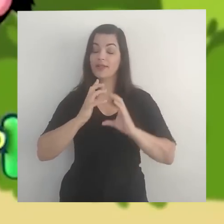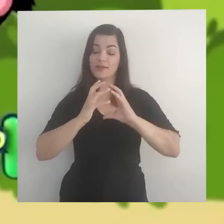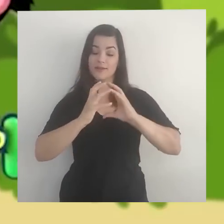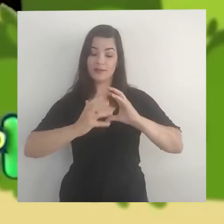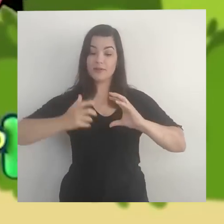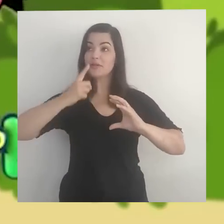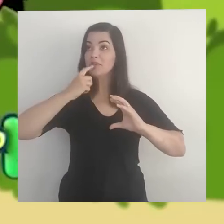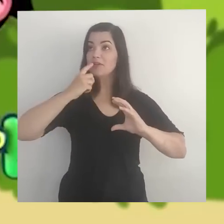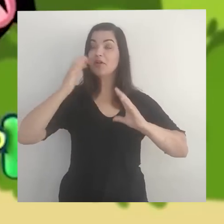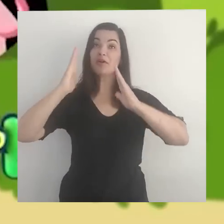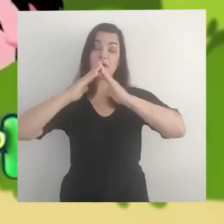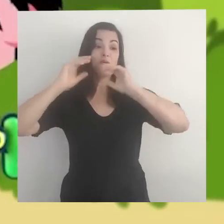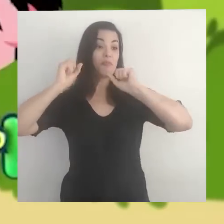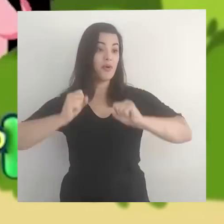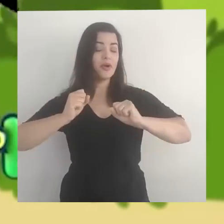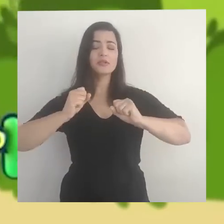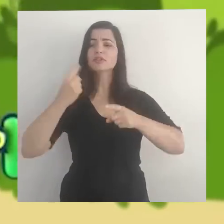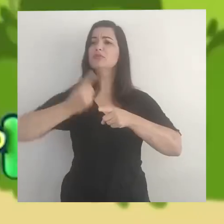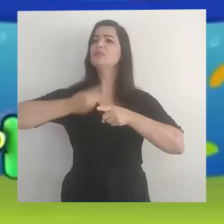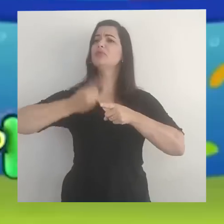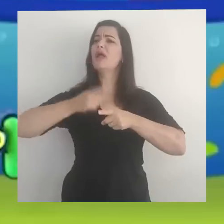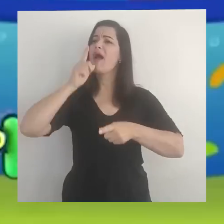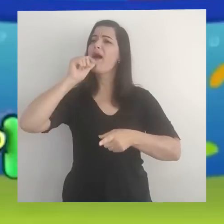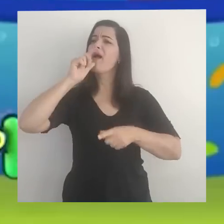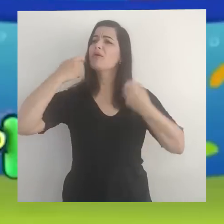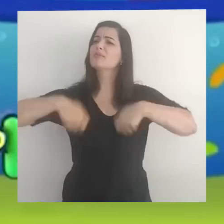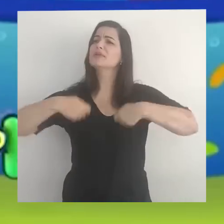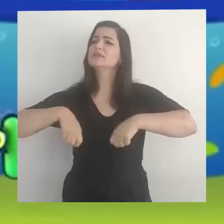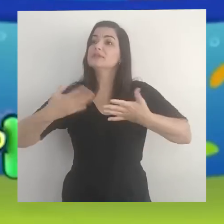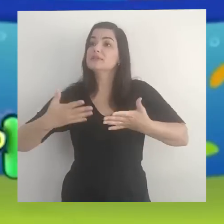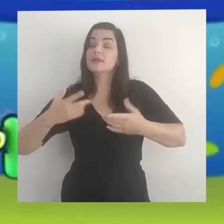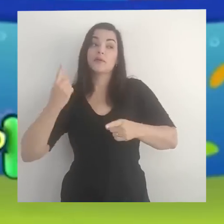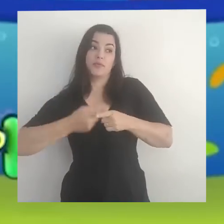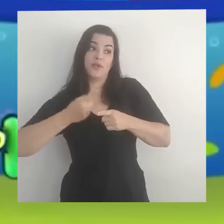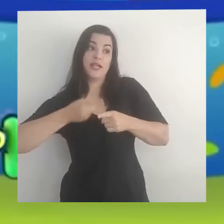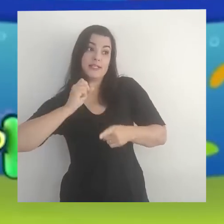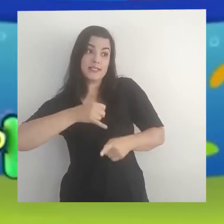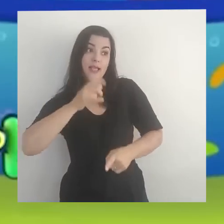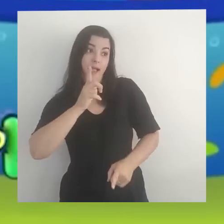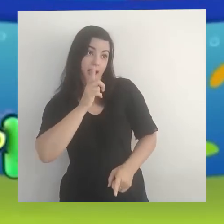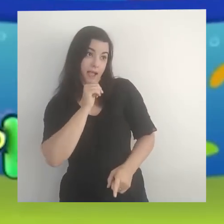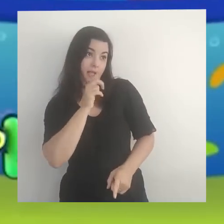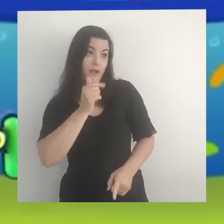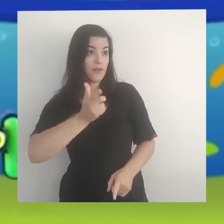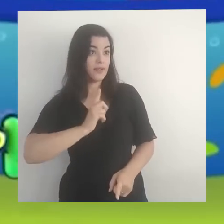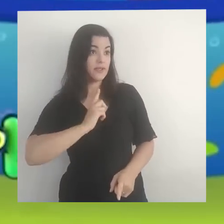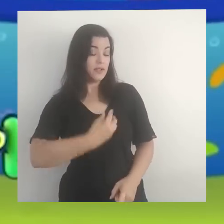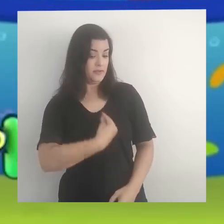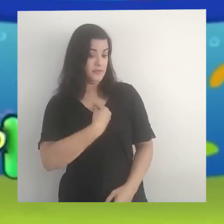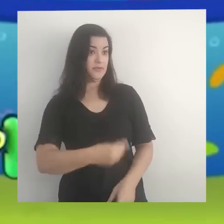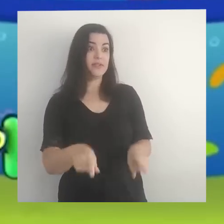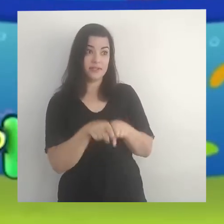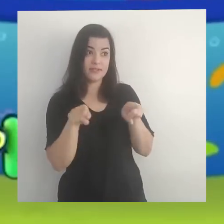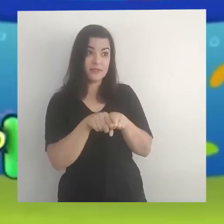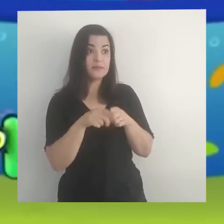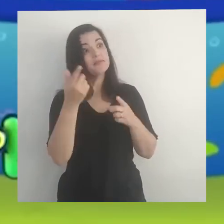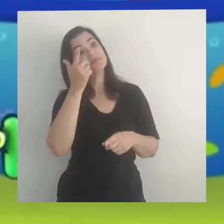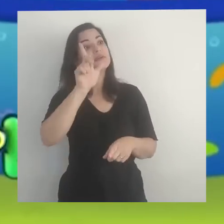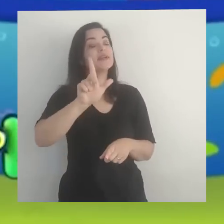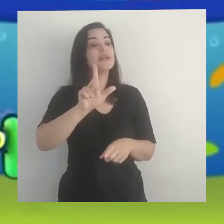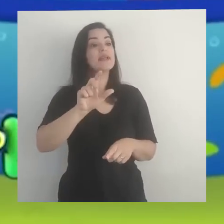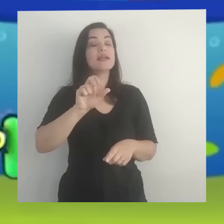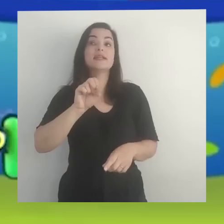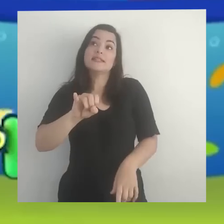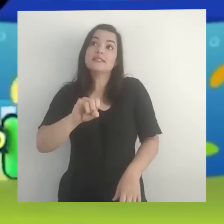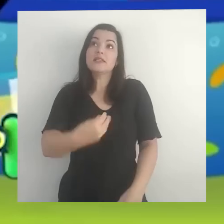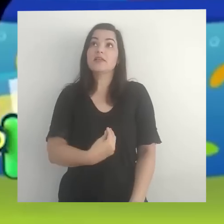de água pra gente poder morar em Marte, Luna? Porque aonde tem água, tem vida. E se existe